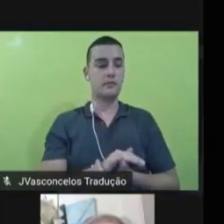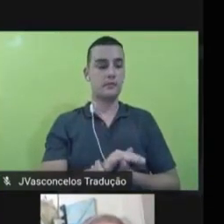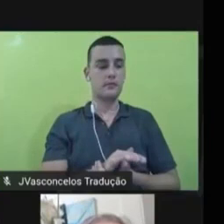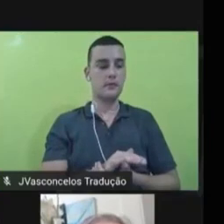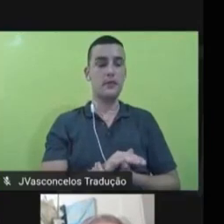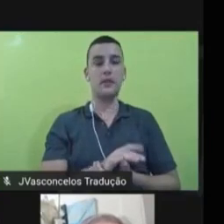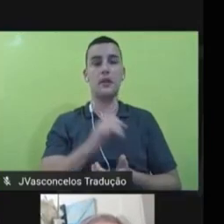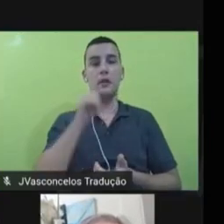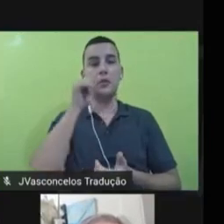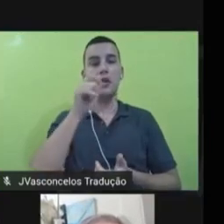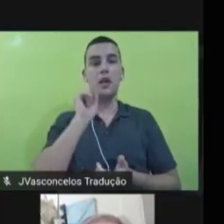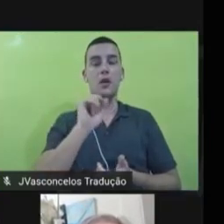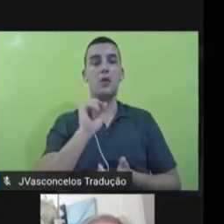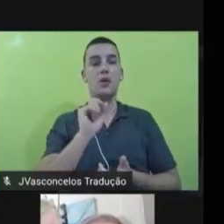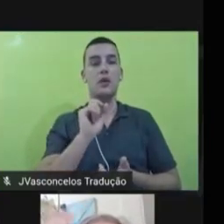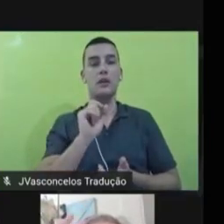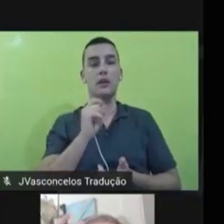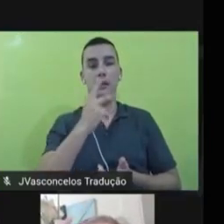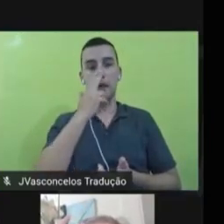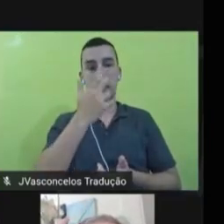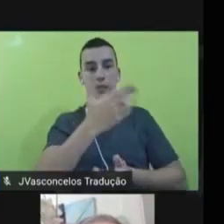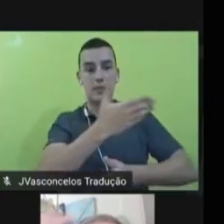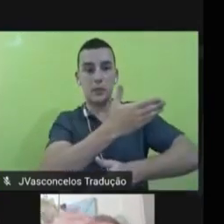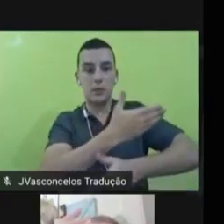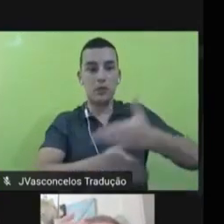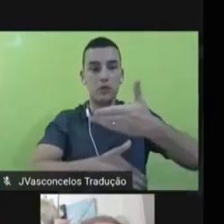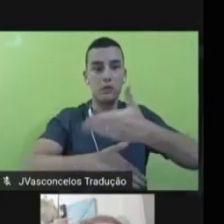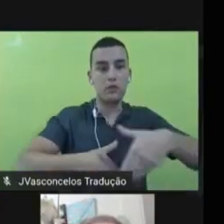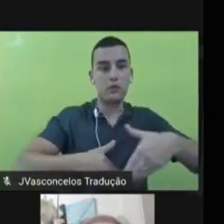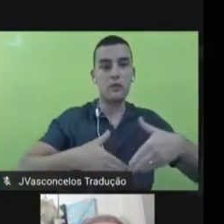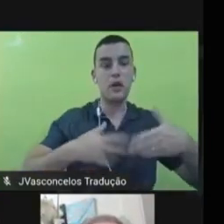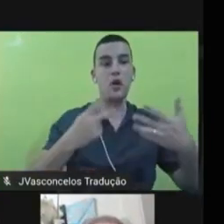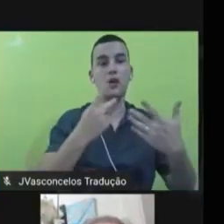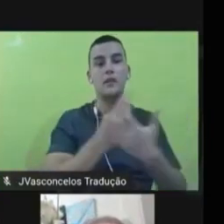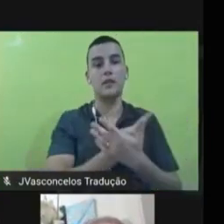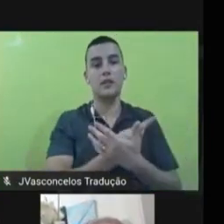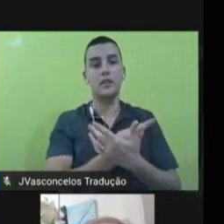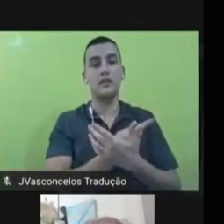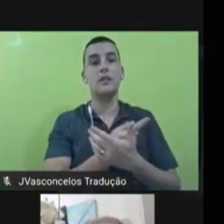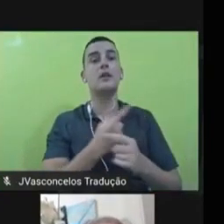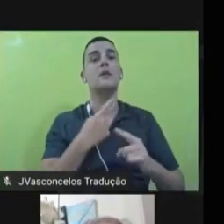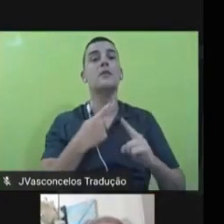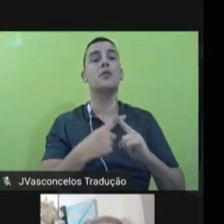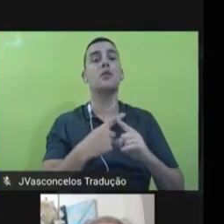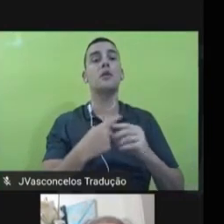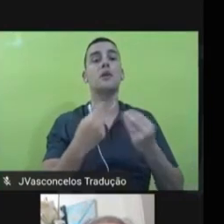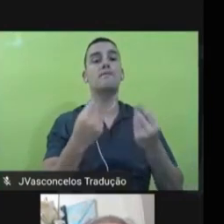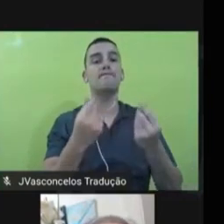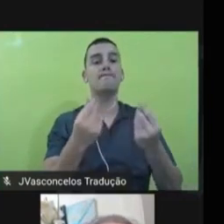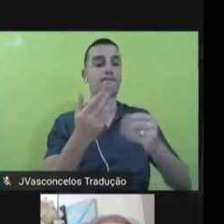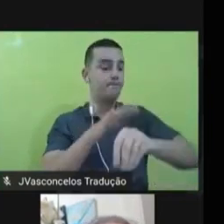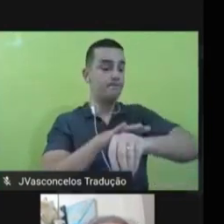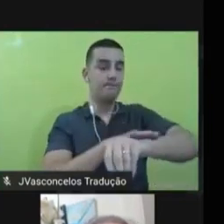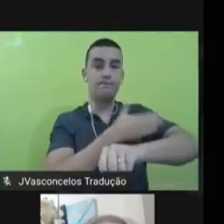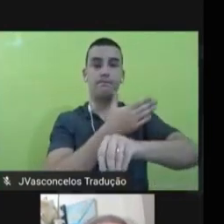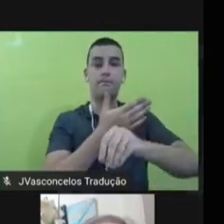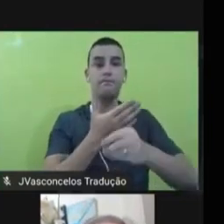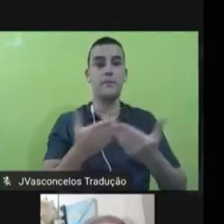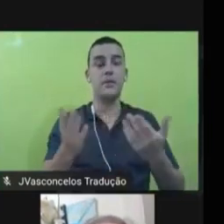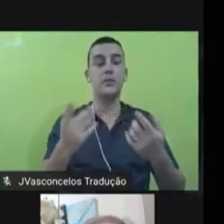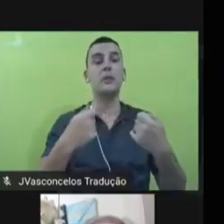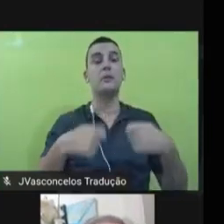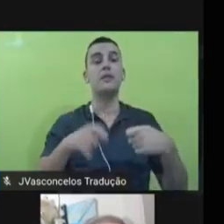parte, às vezes, do corpo, né, da calota, e precisam